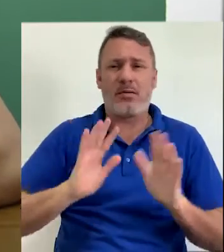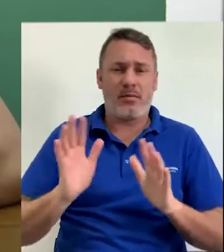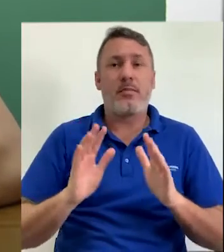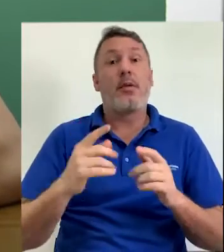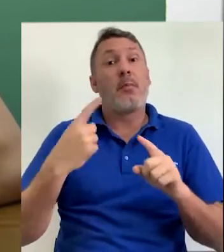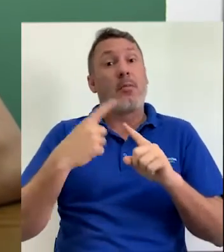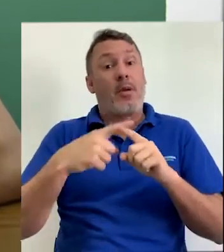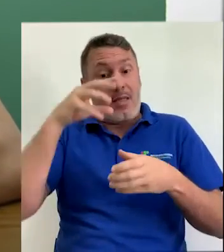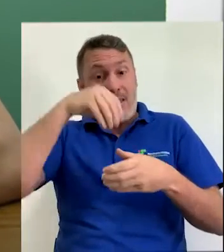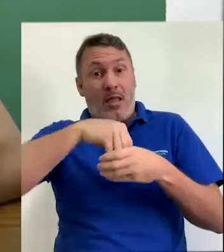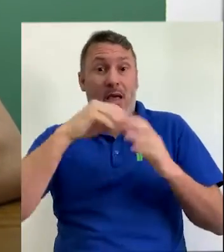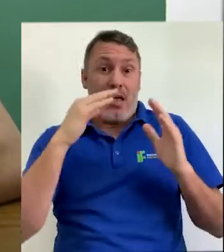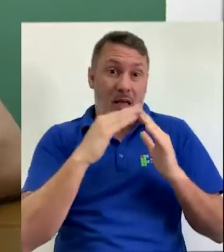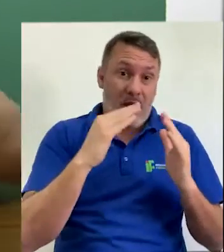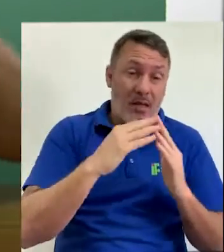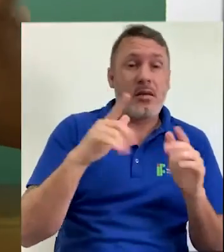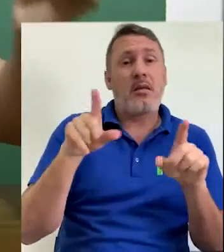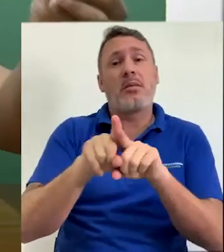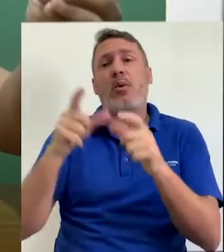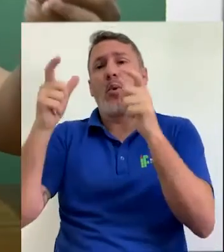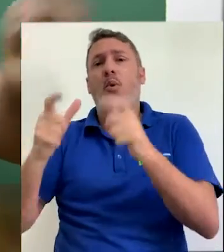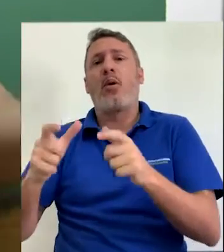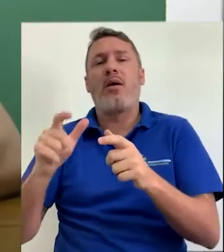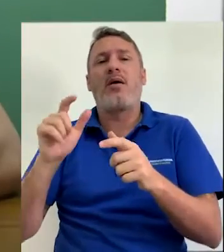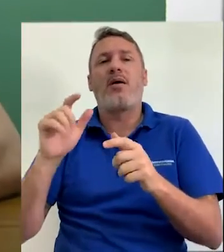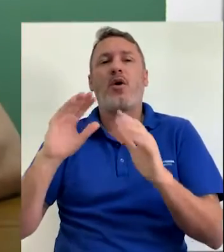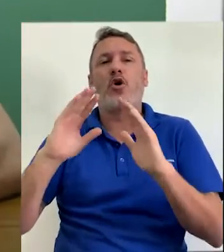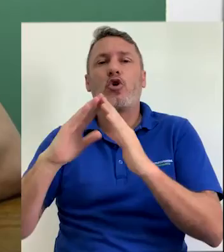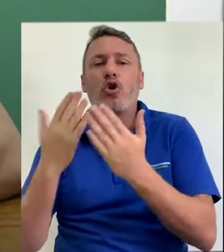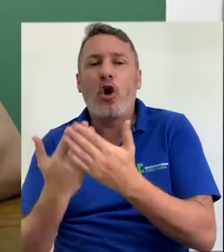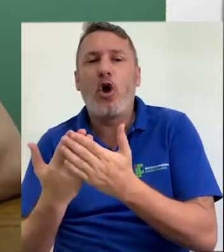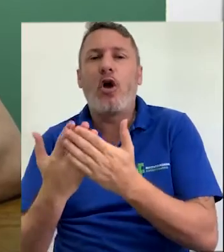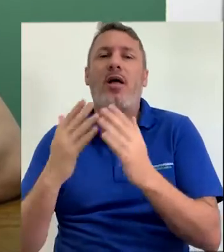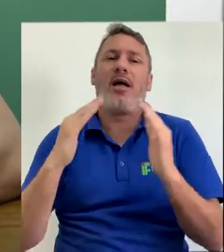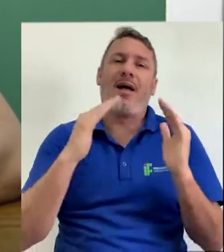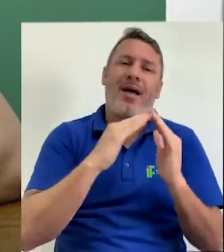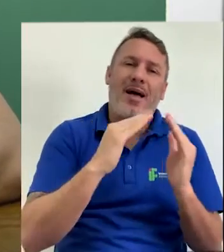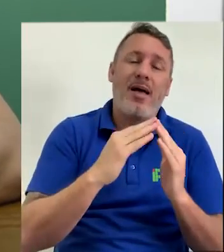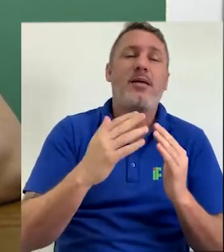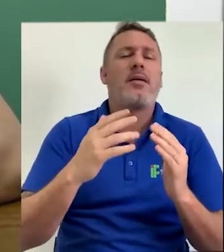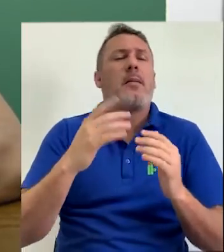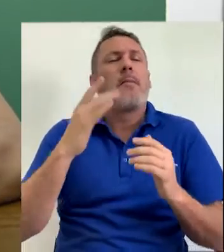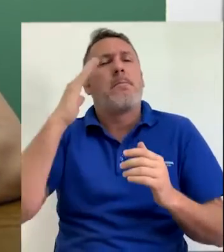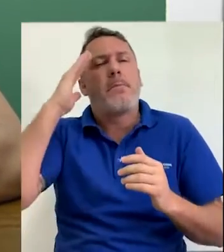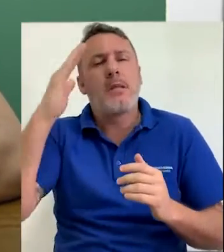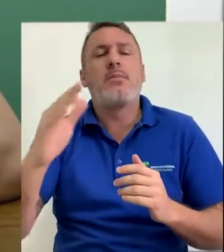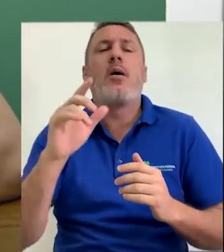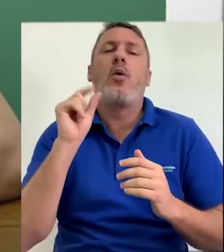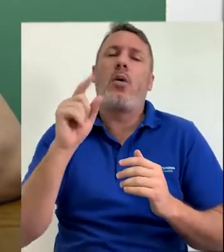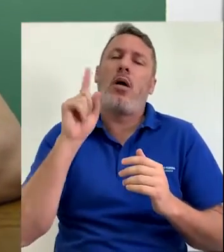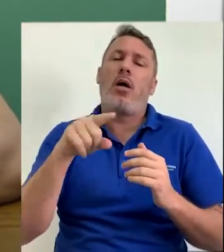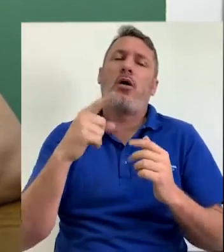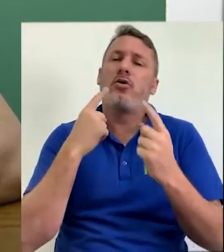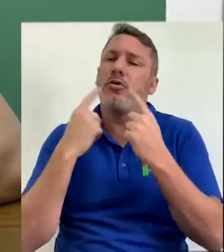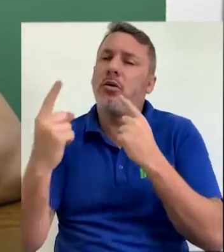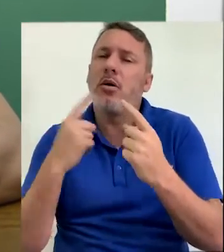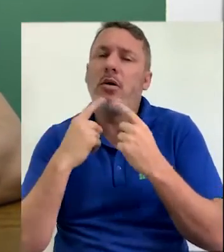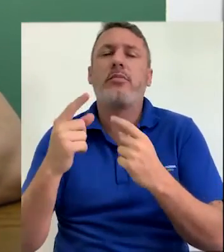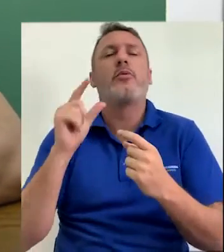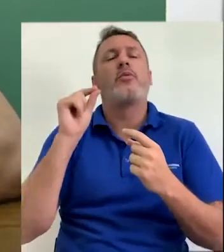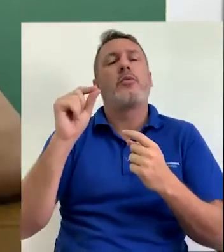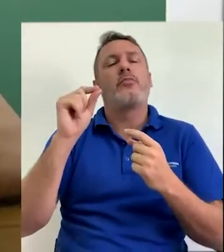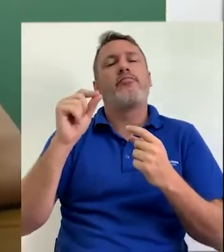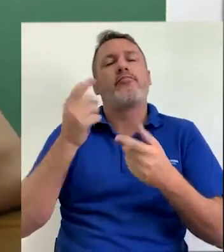Dentro de casa, assim como no ambiente acadêmico, eu preciso trabalhar a fraternidade. Eu preciso